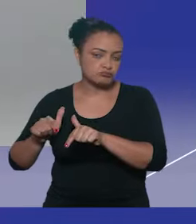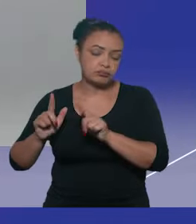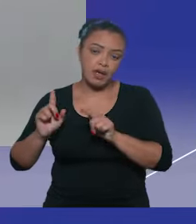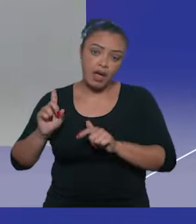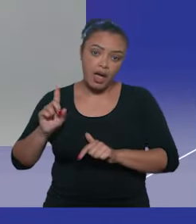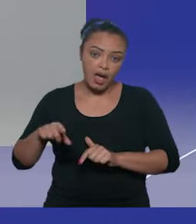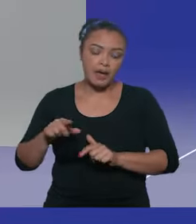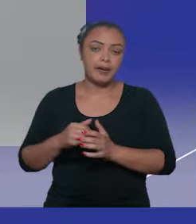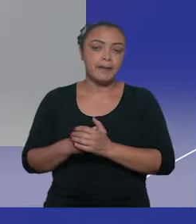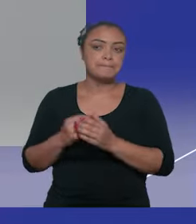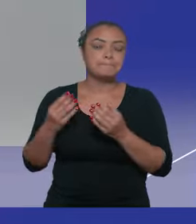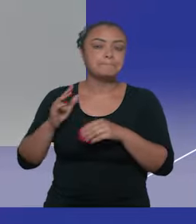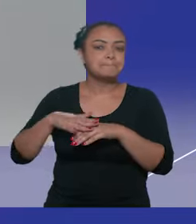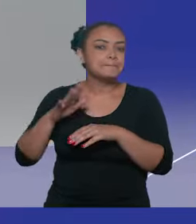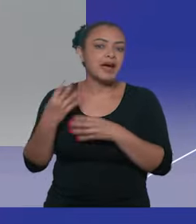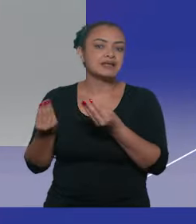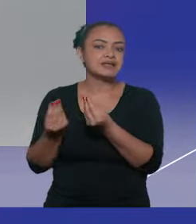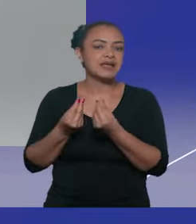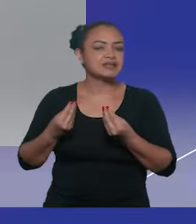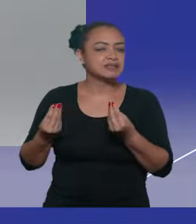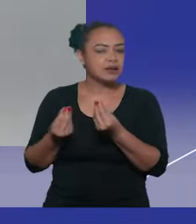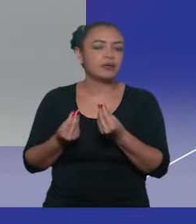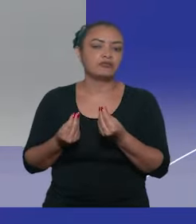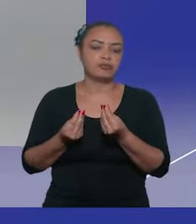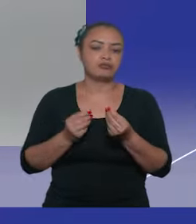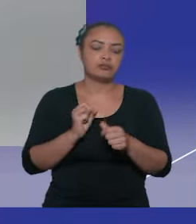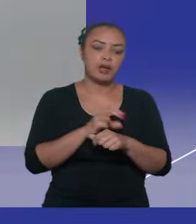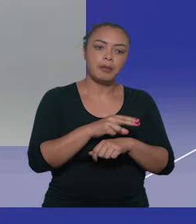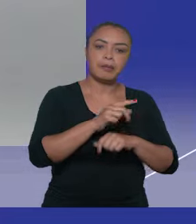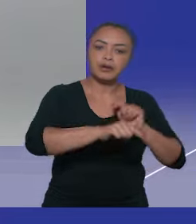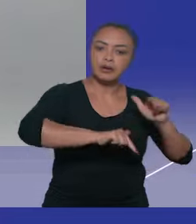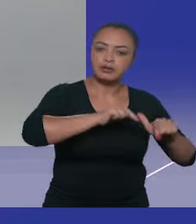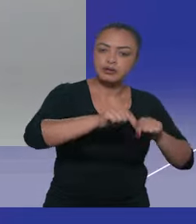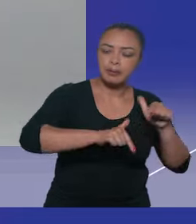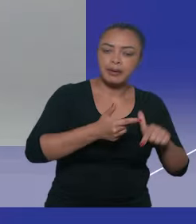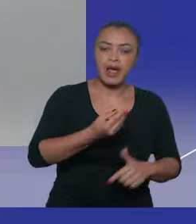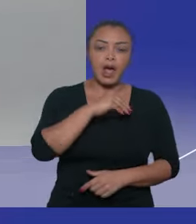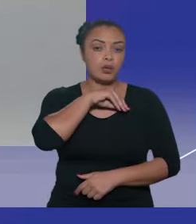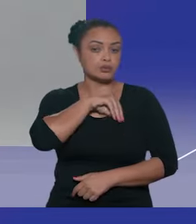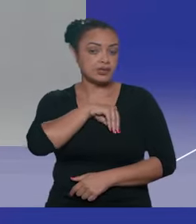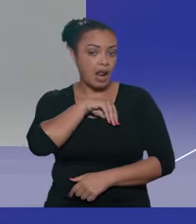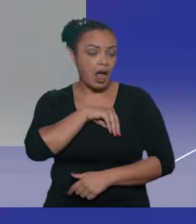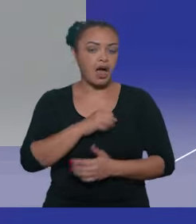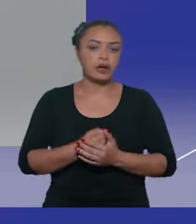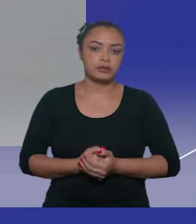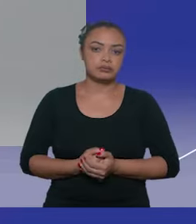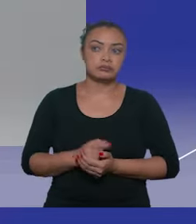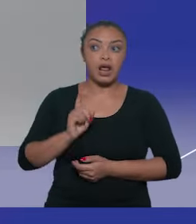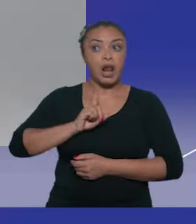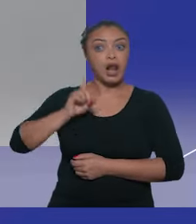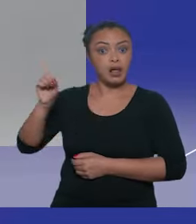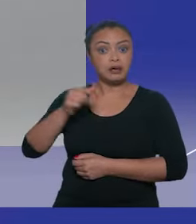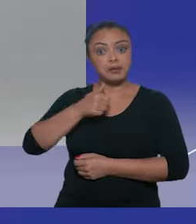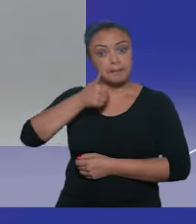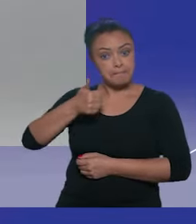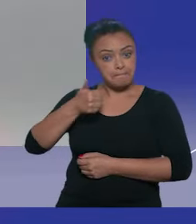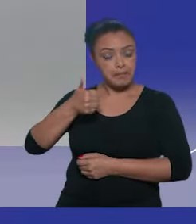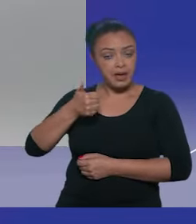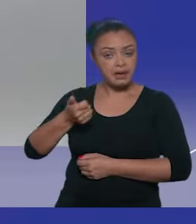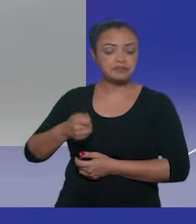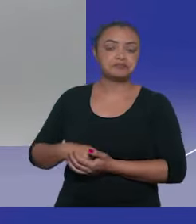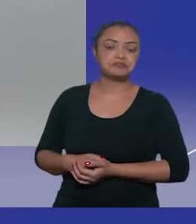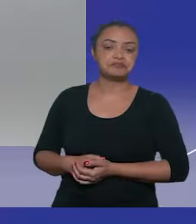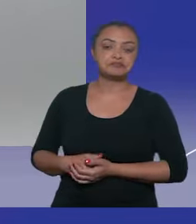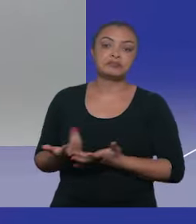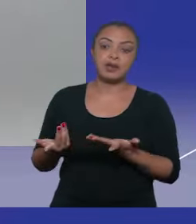que basicamente é a mais sensível ao mercado de trabalho, aos salários. Como isso está muito bem, a atividade está bem lá nos Estados Unidos, a